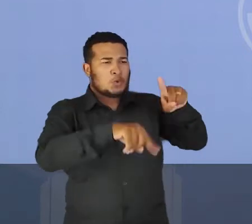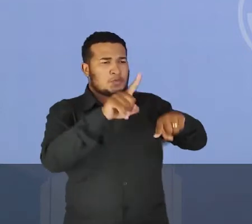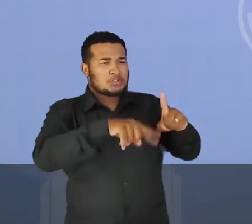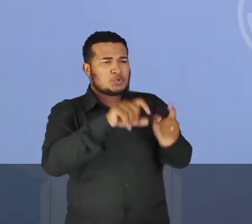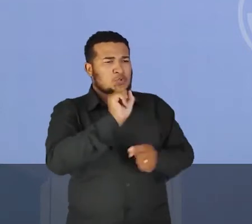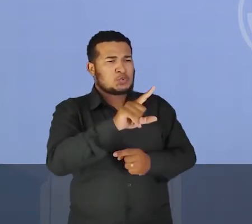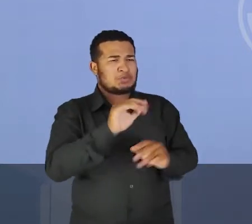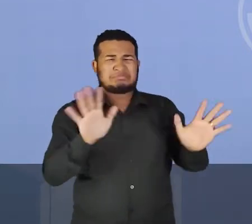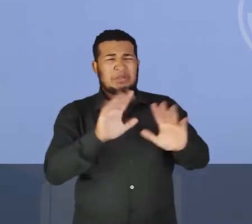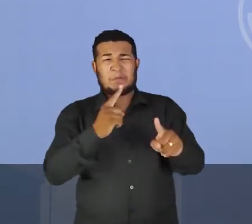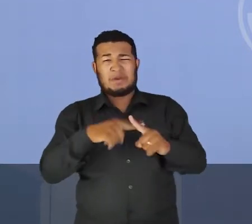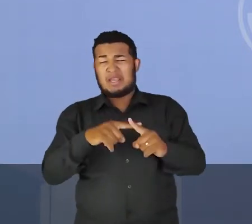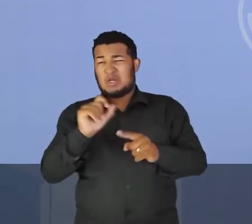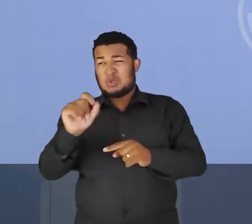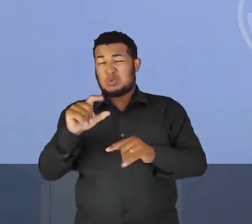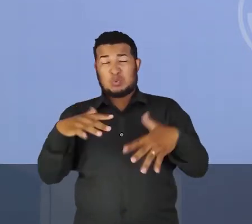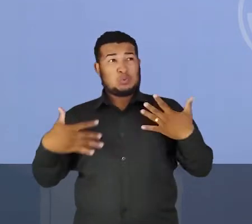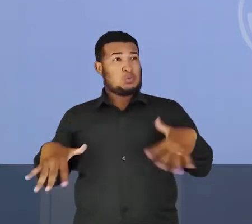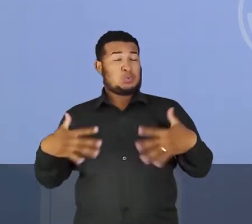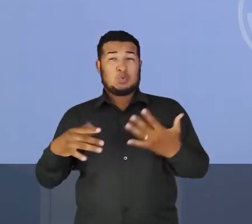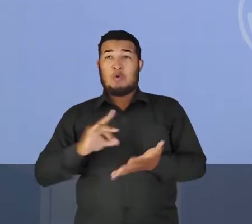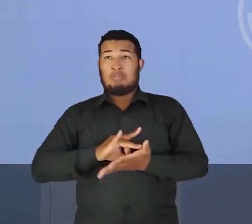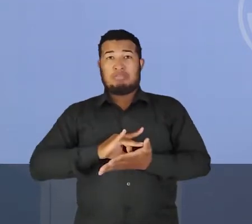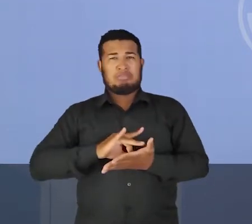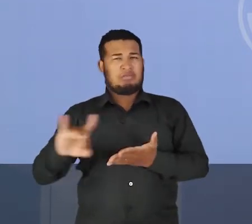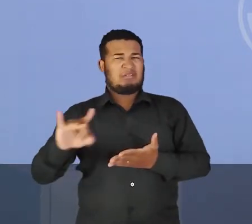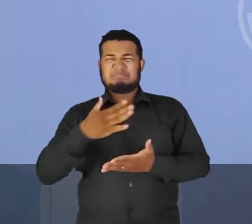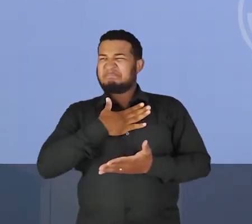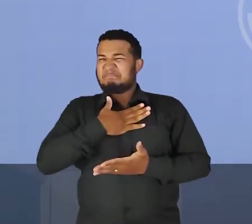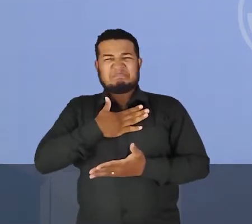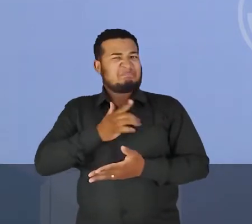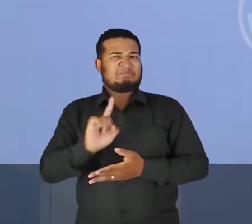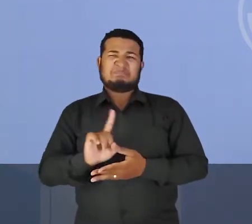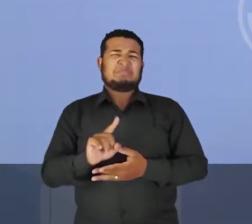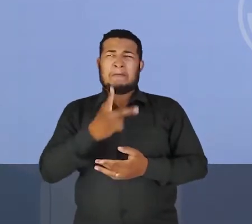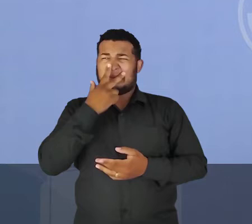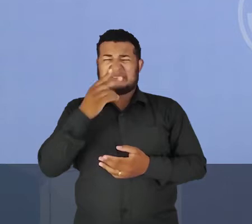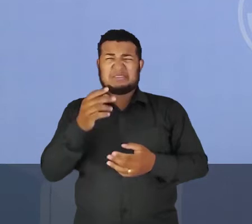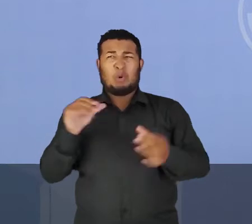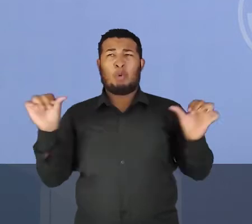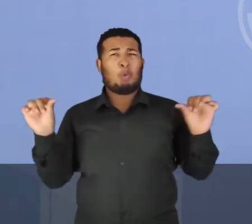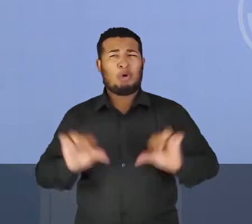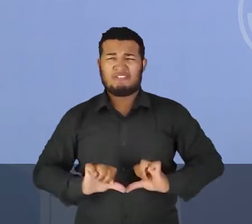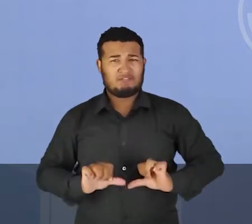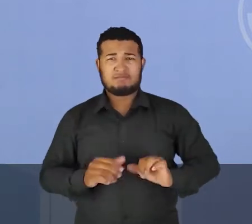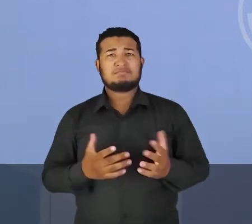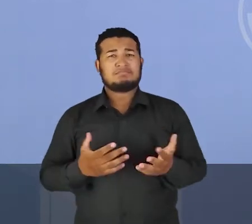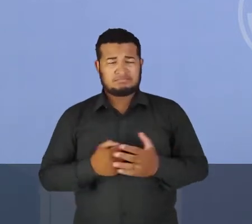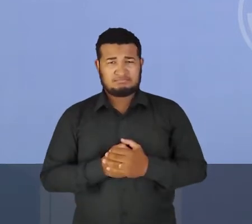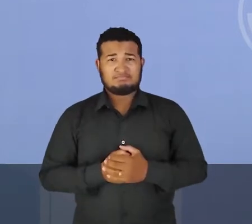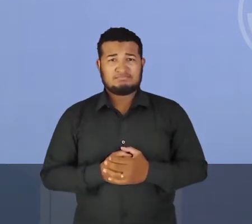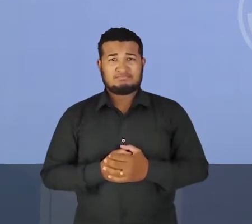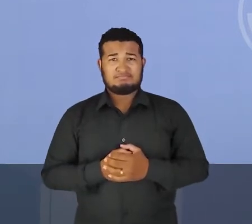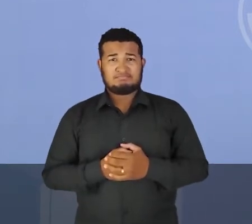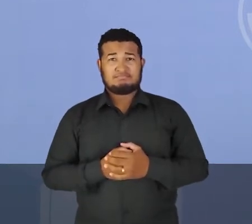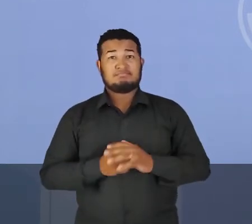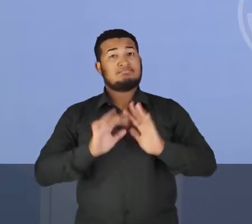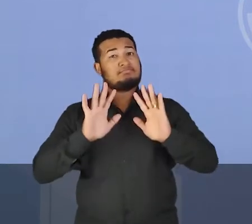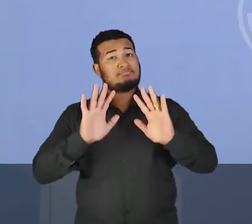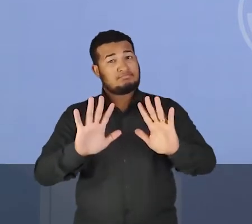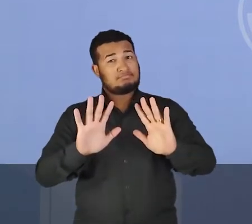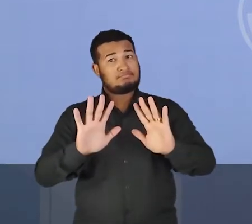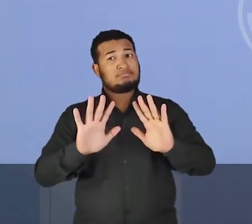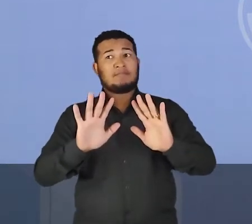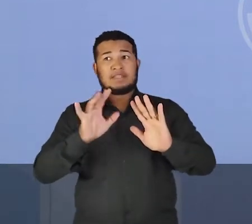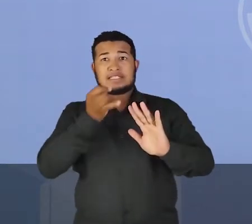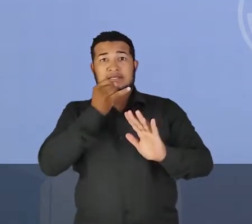você abomina o azul. Você acha que o azul é horrível, né? Só que o